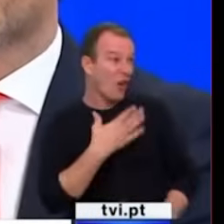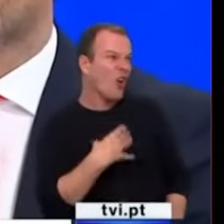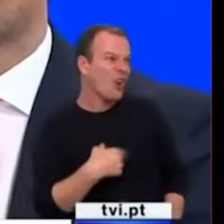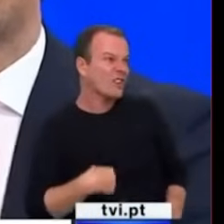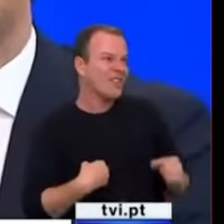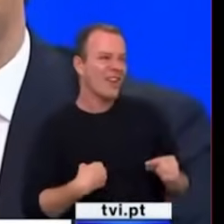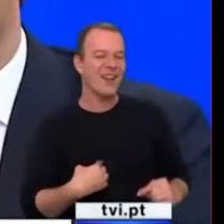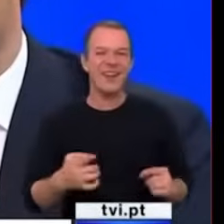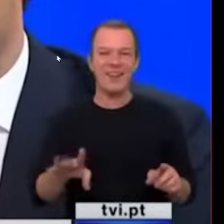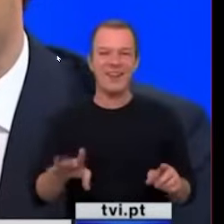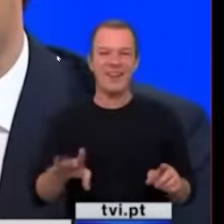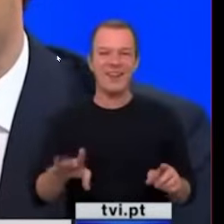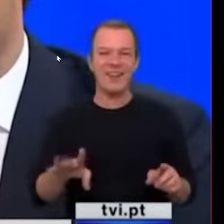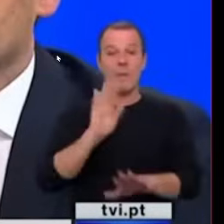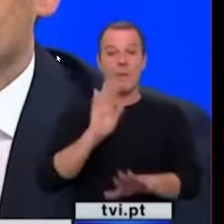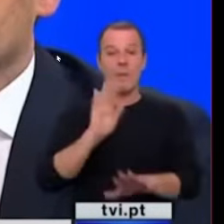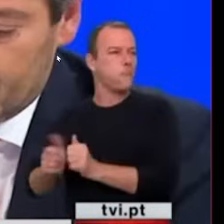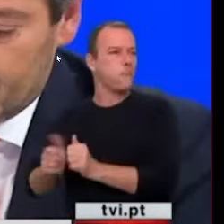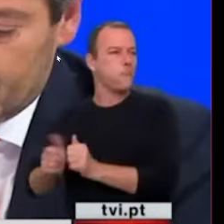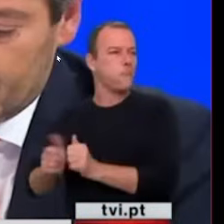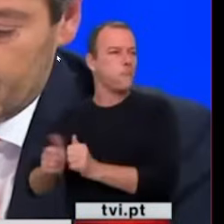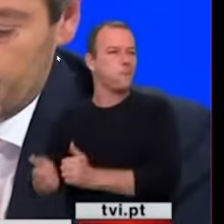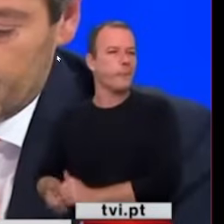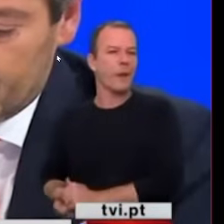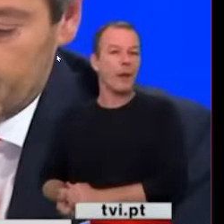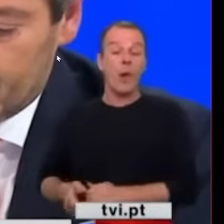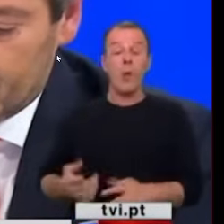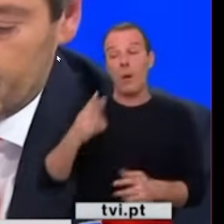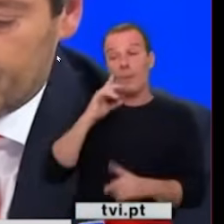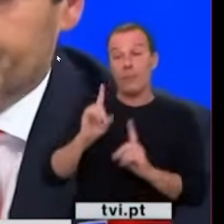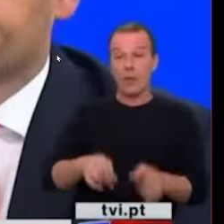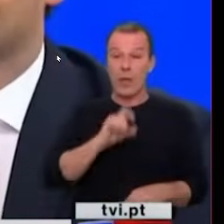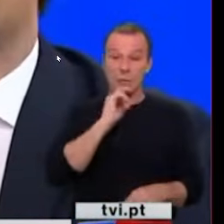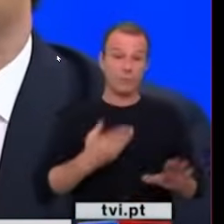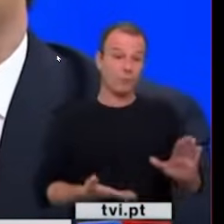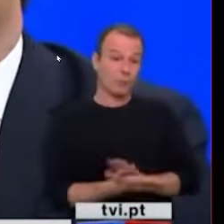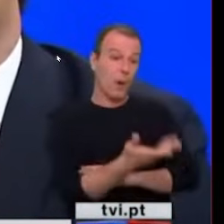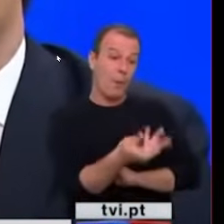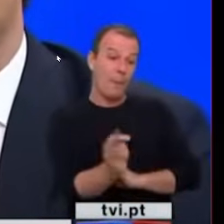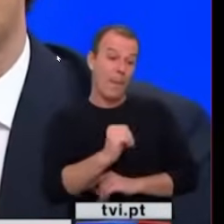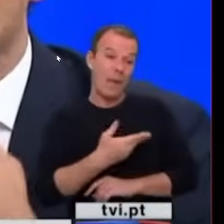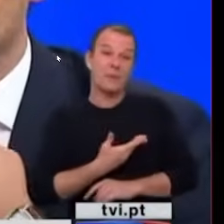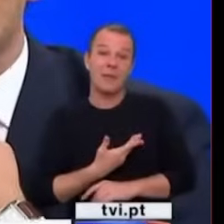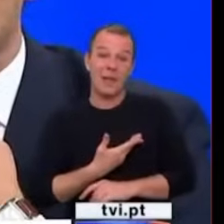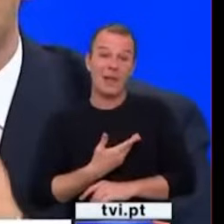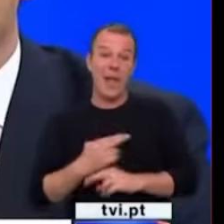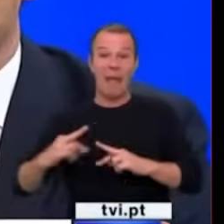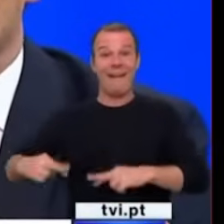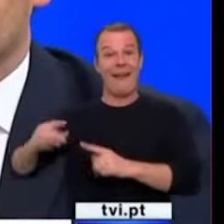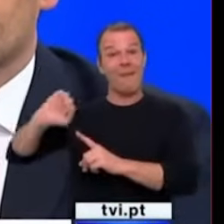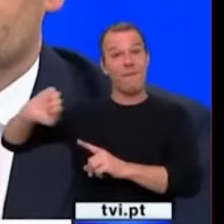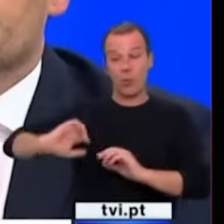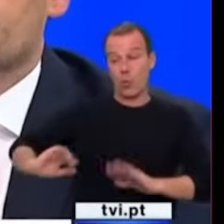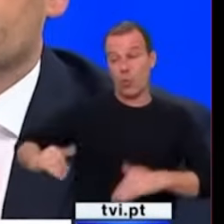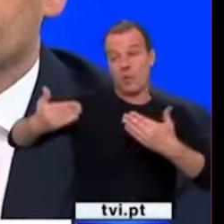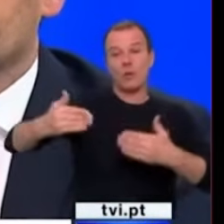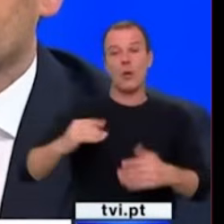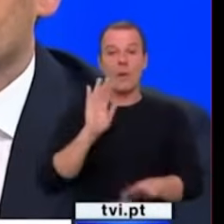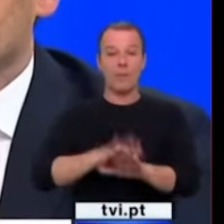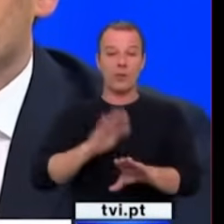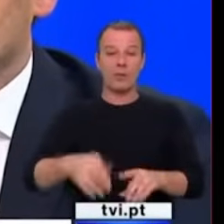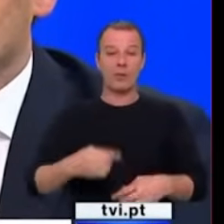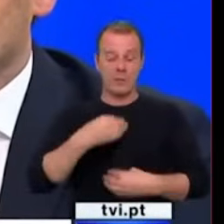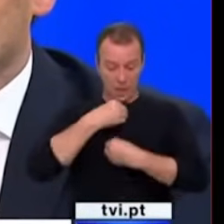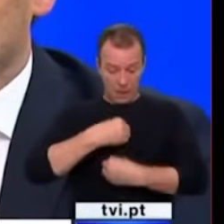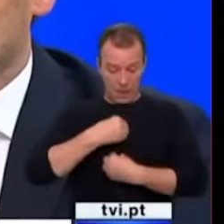perguntar estava a falar pá este momento é muito caricato carreira no PSD não deve ser por acaso que traz a a a